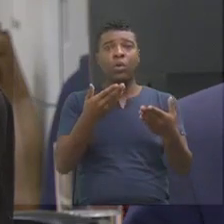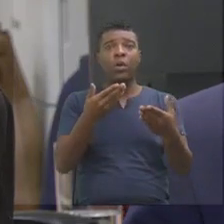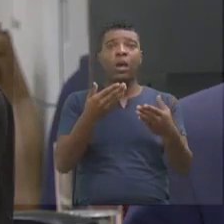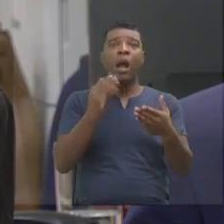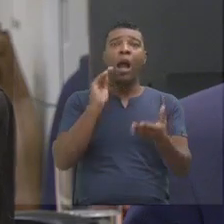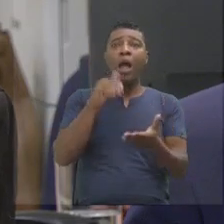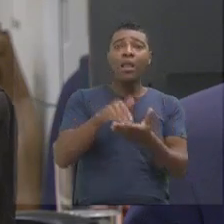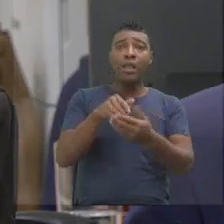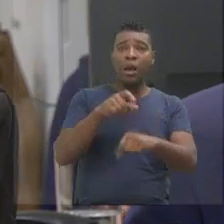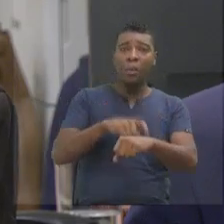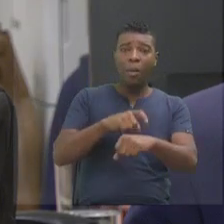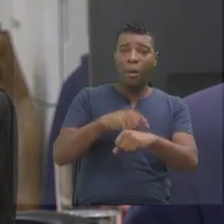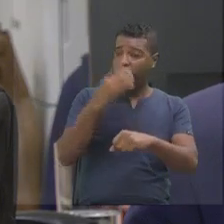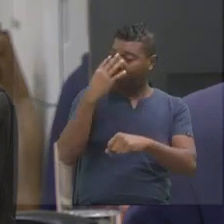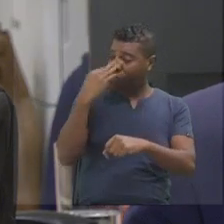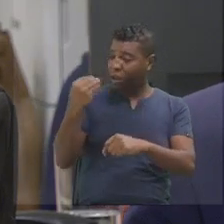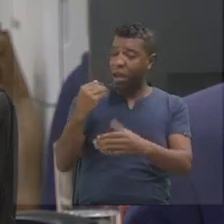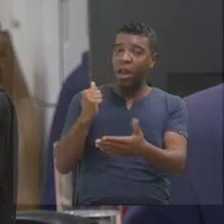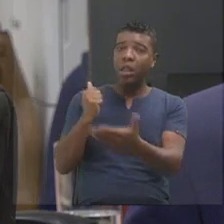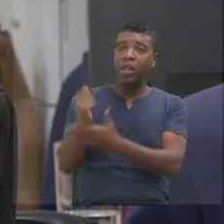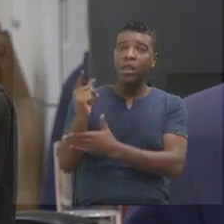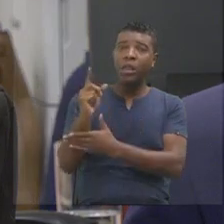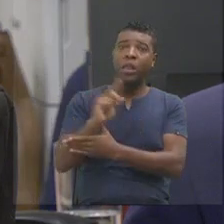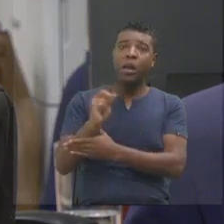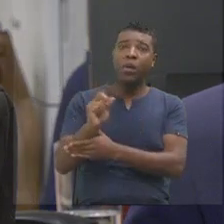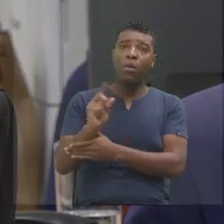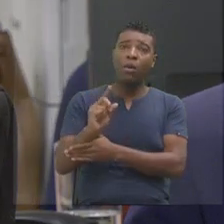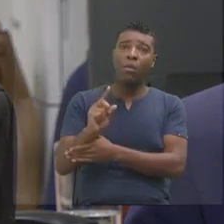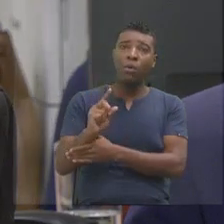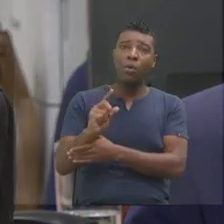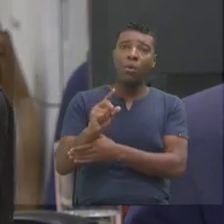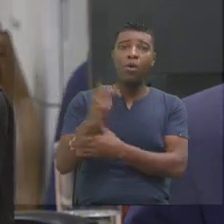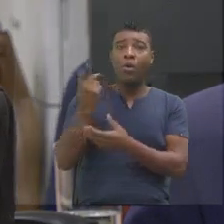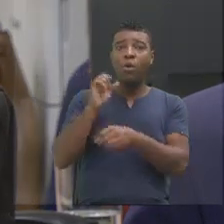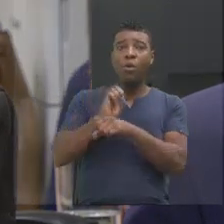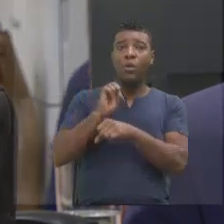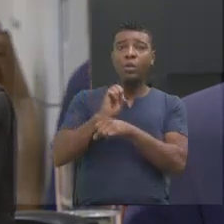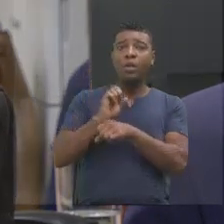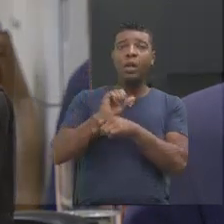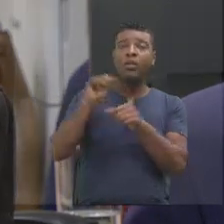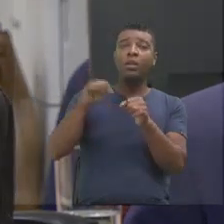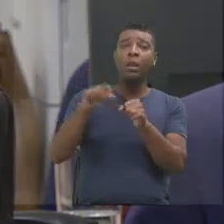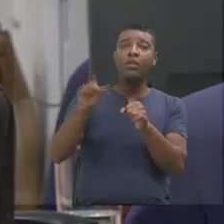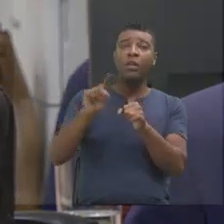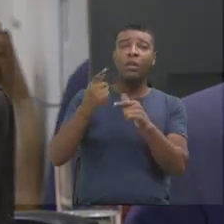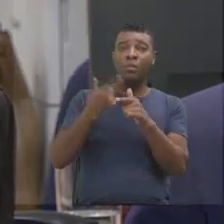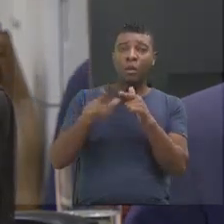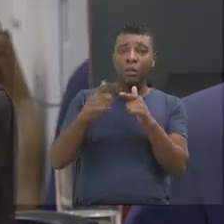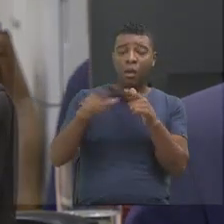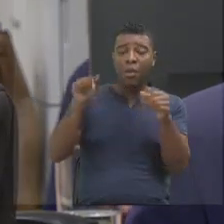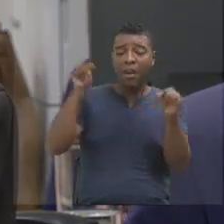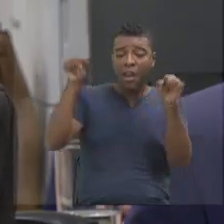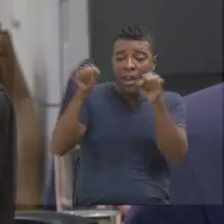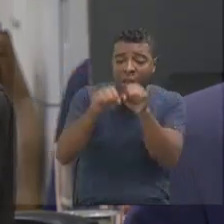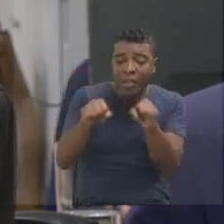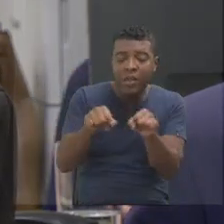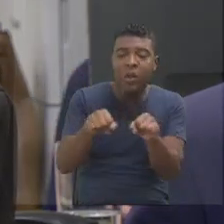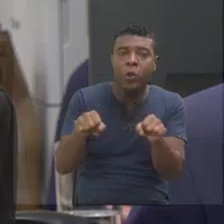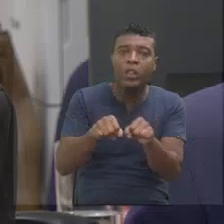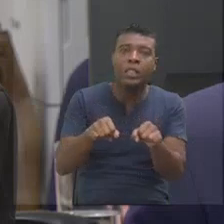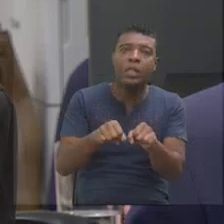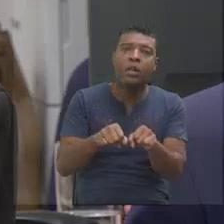essas outras não foram adquiridas o estado deixou de aplicar e executar então há problema de execução Então não é